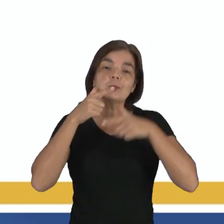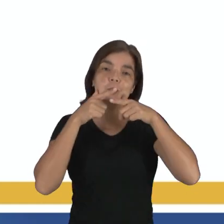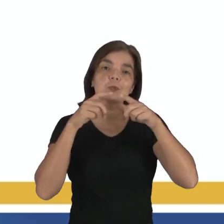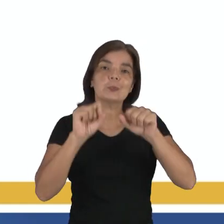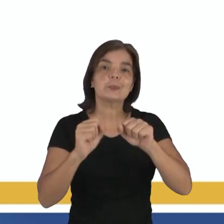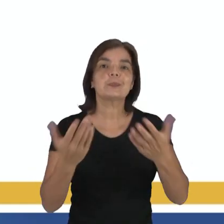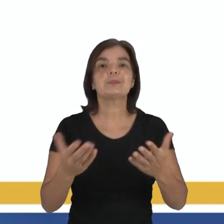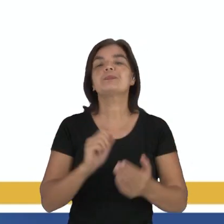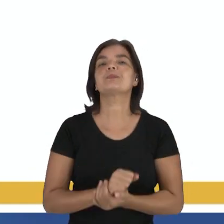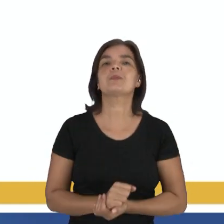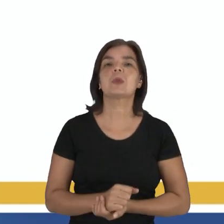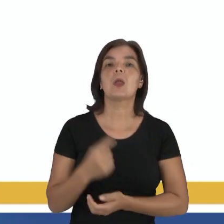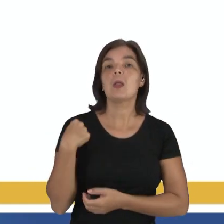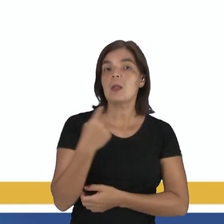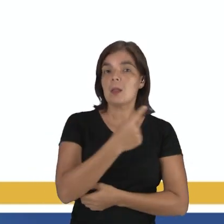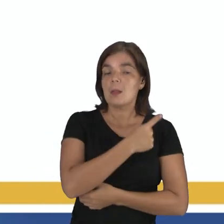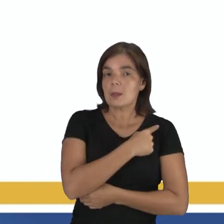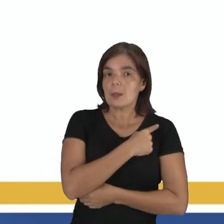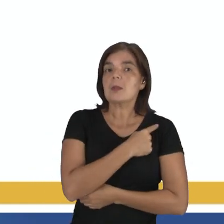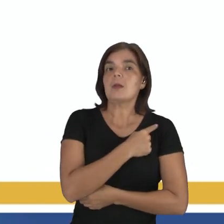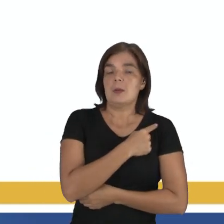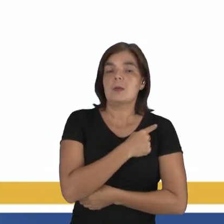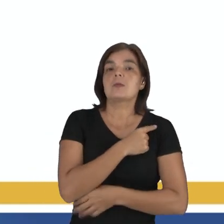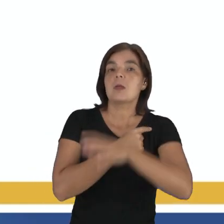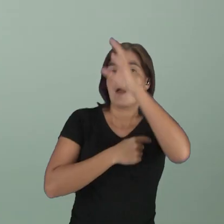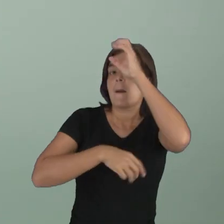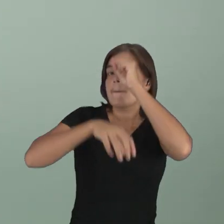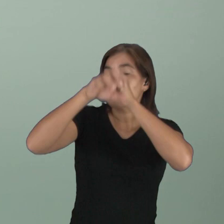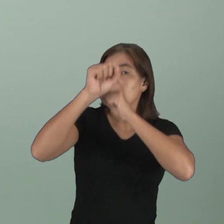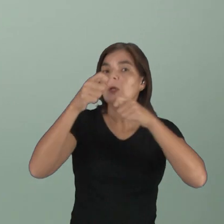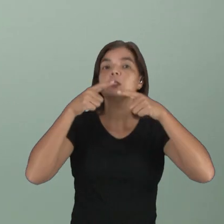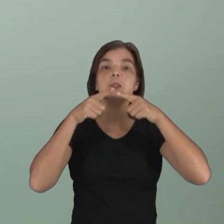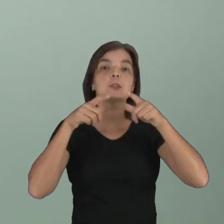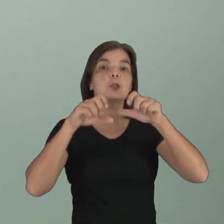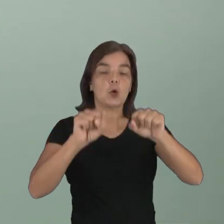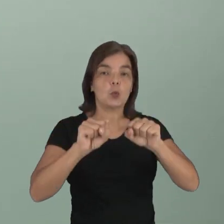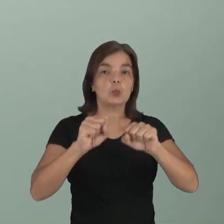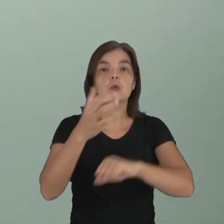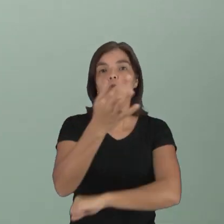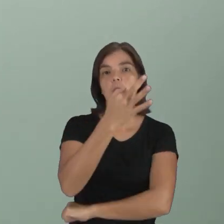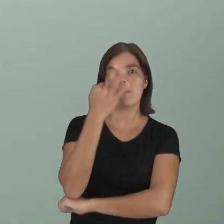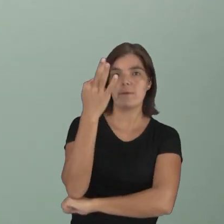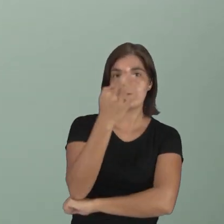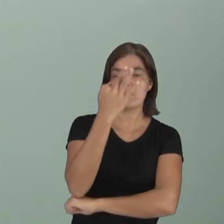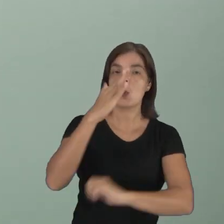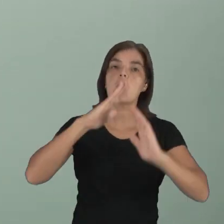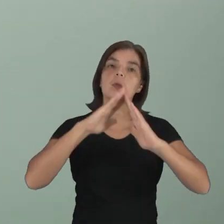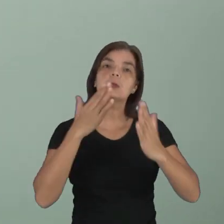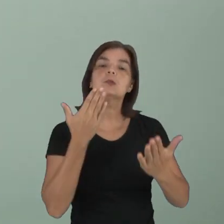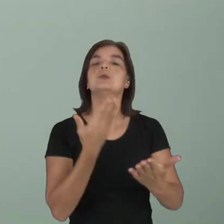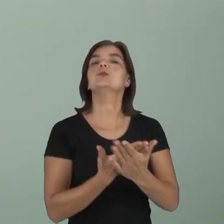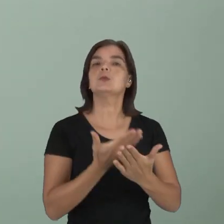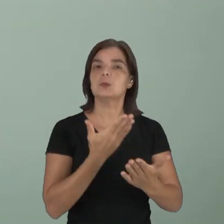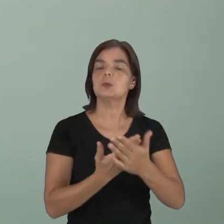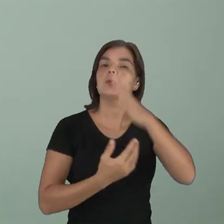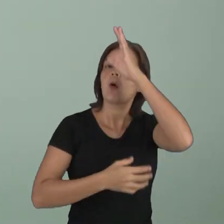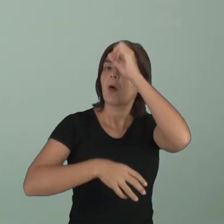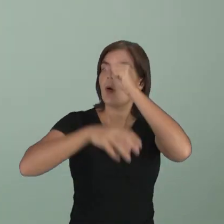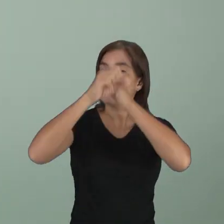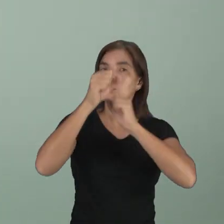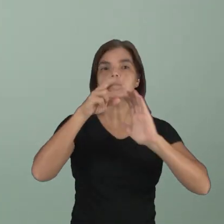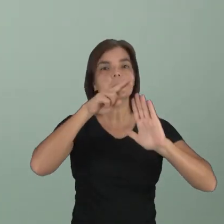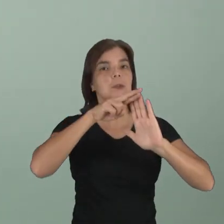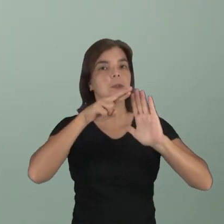de linguagem. Nós aprendemos a linguagem formal na escola. É na escola que aprendemos